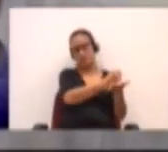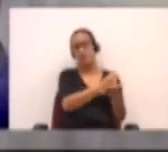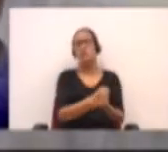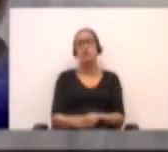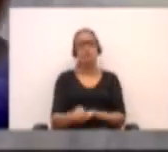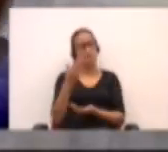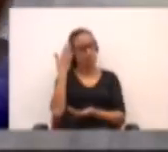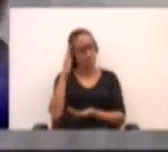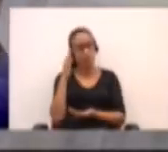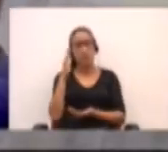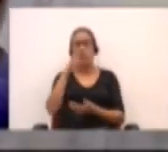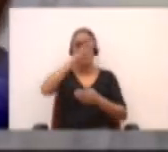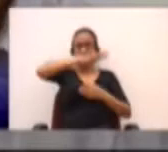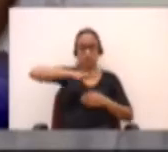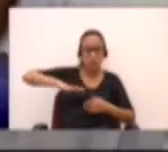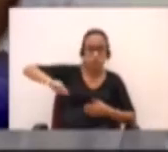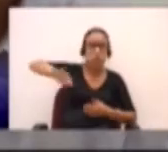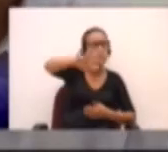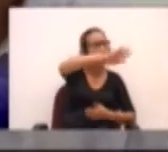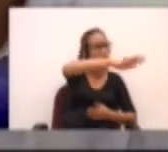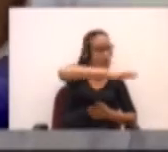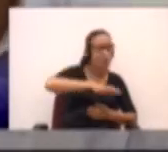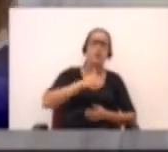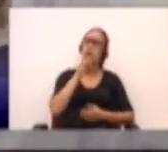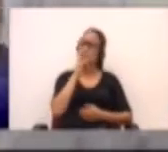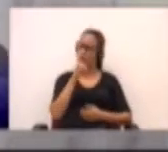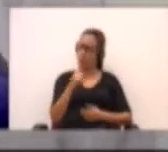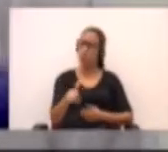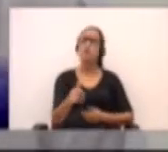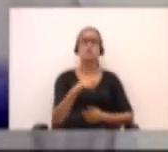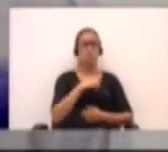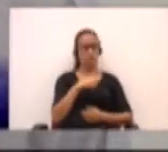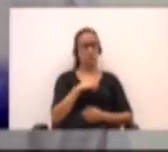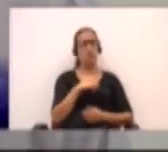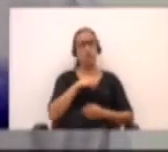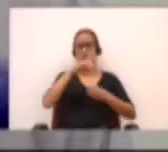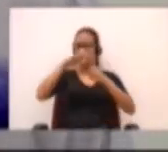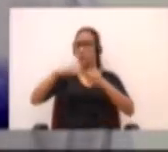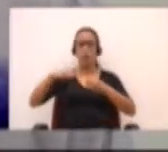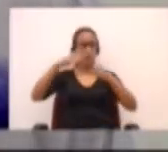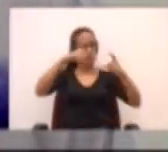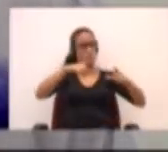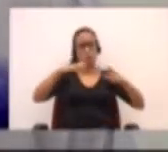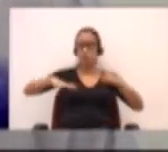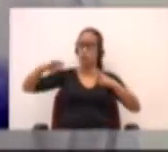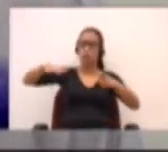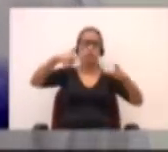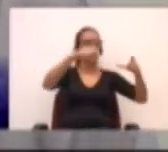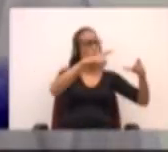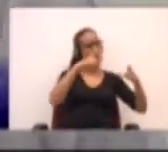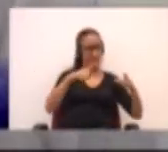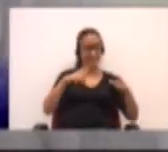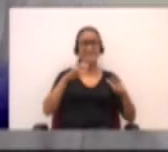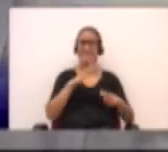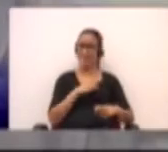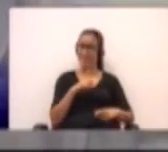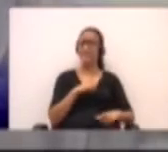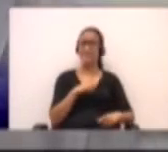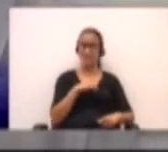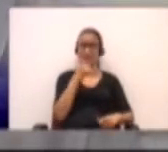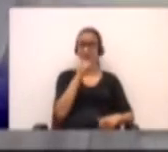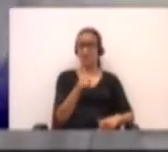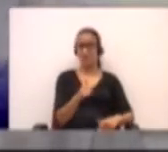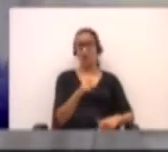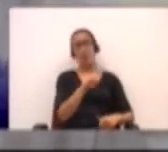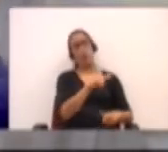energia. Tem energia lá no Horto Florestal, tem energia perto do lixão. Então, deixar as famílias sem